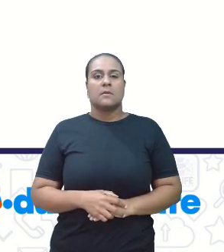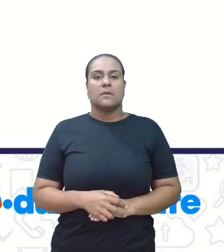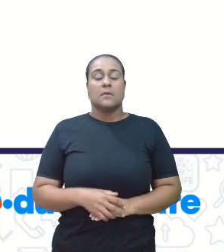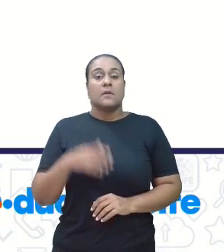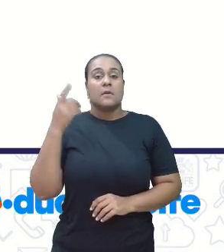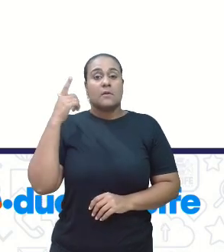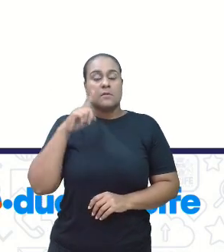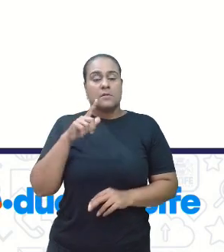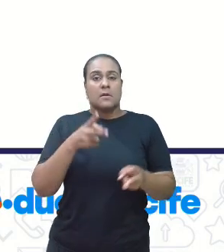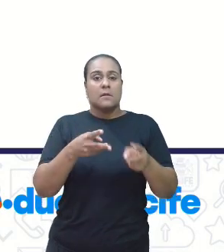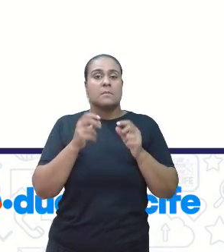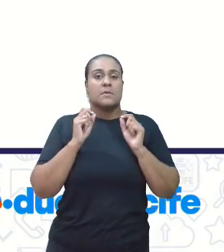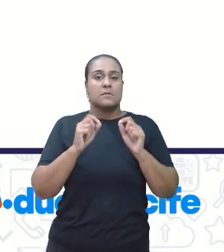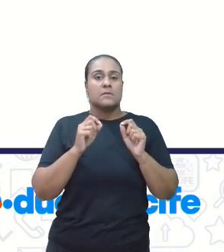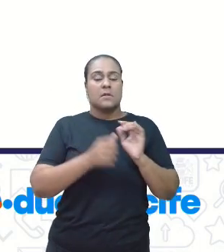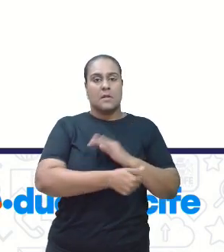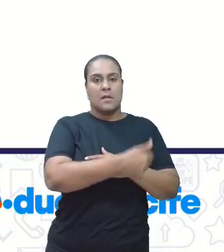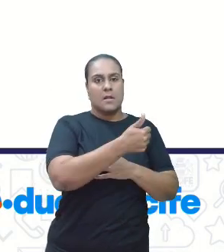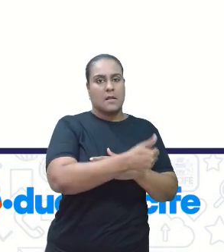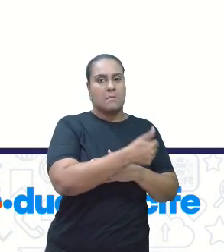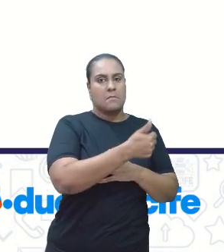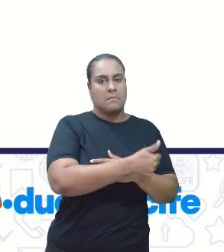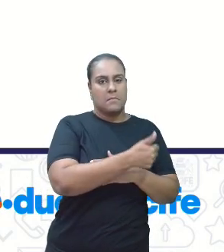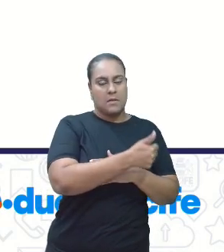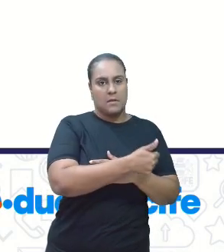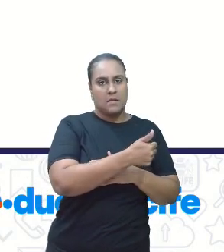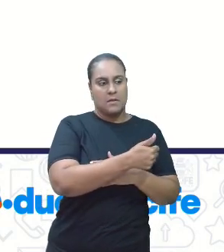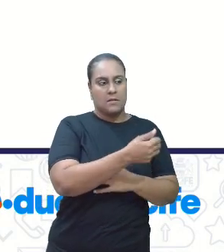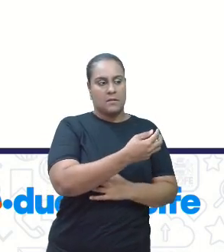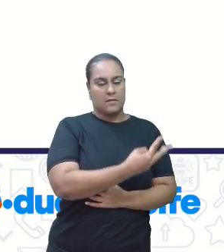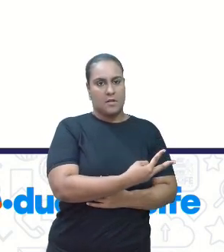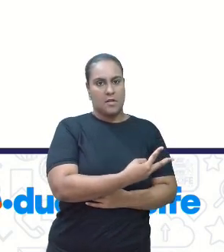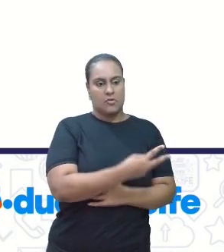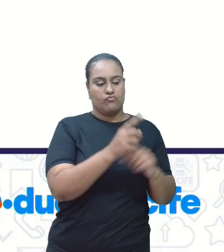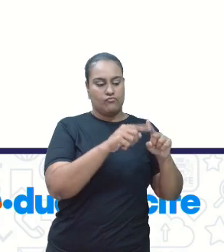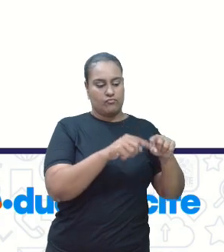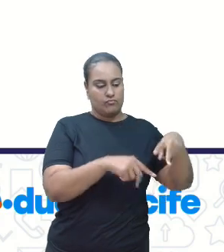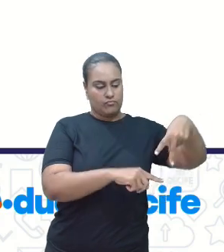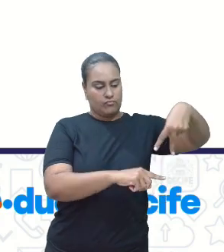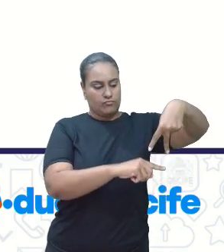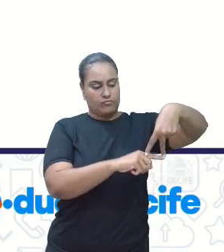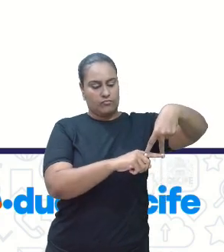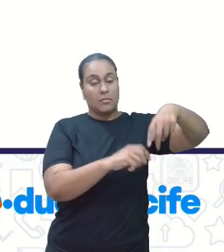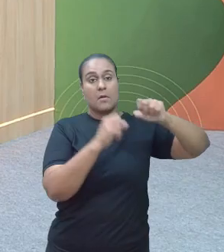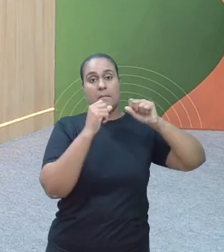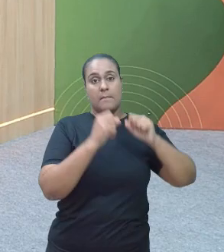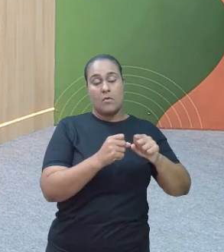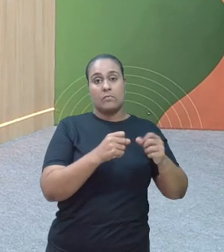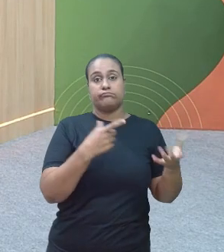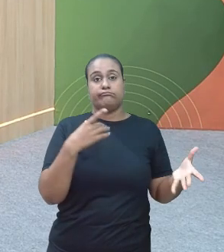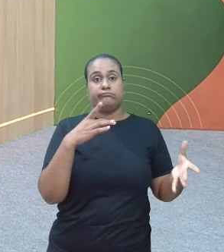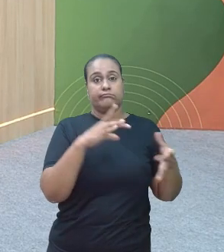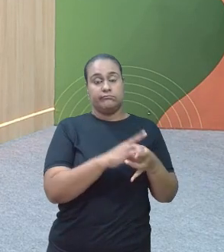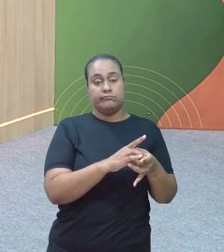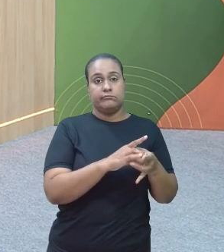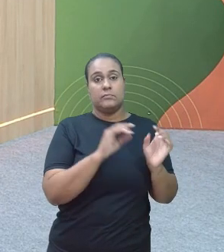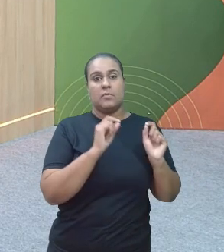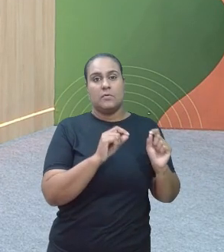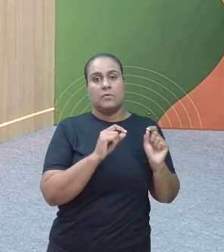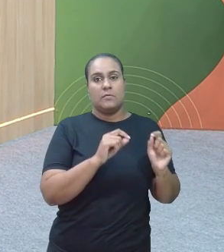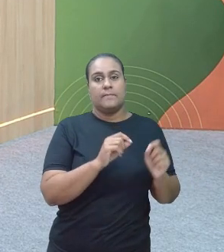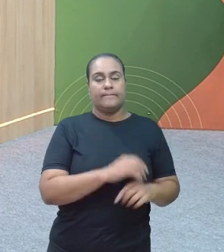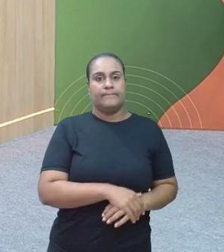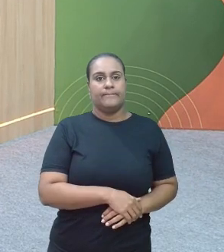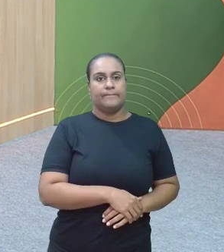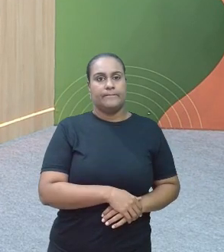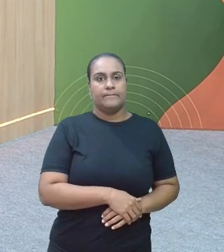consegue notar que a primeira posição, 3 lados, eu posso estabelecer uma relação, ou seja, do número